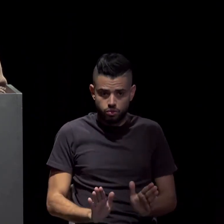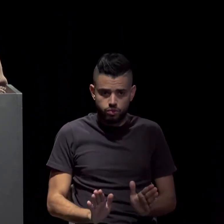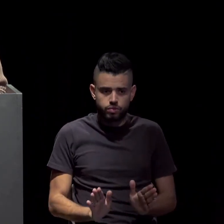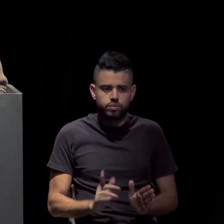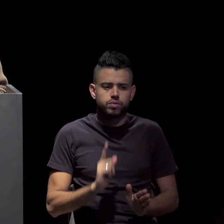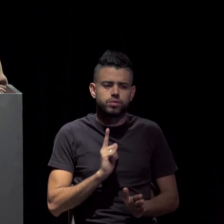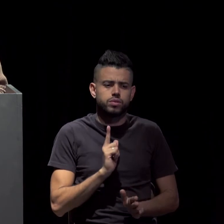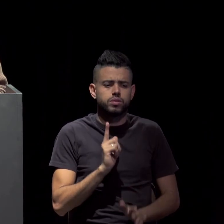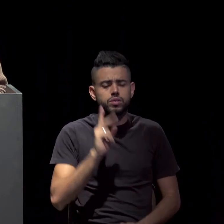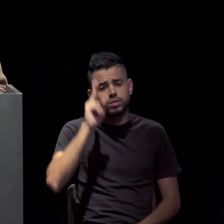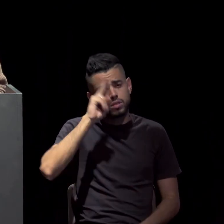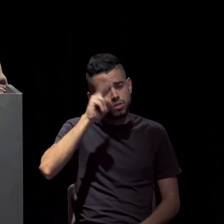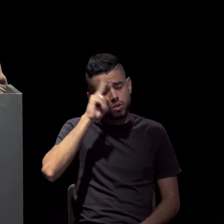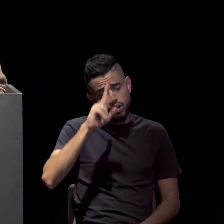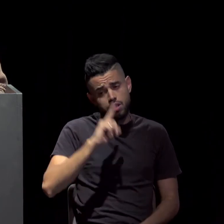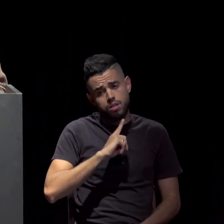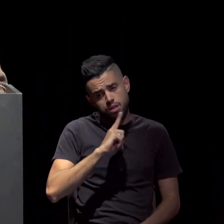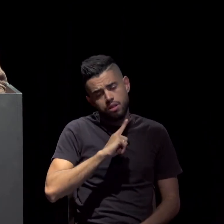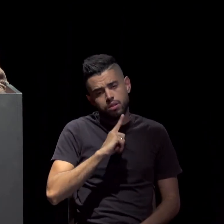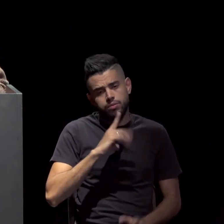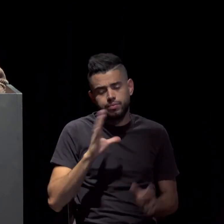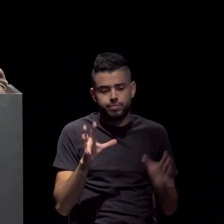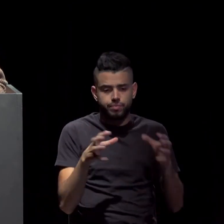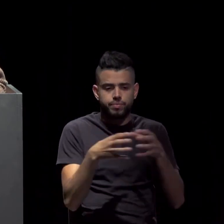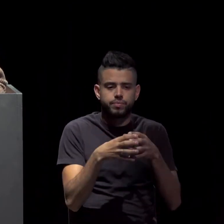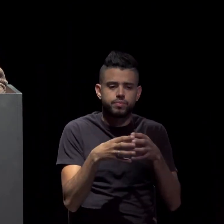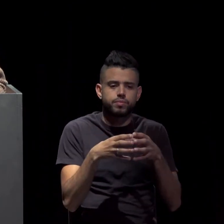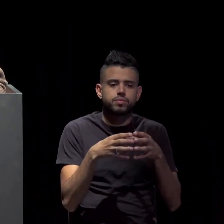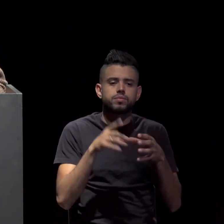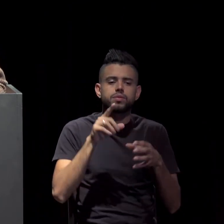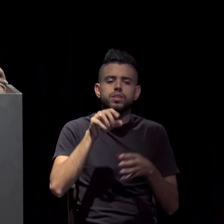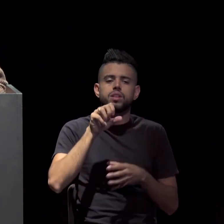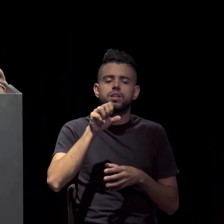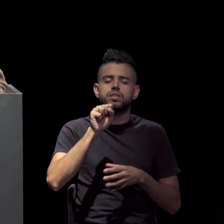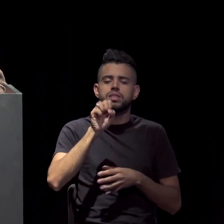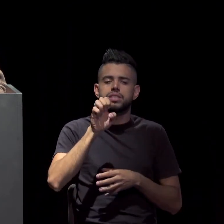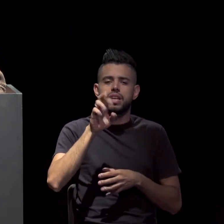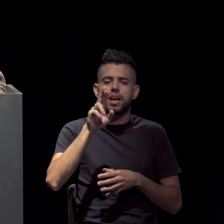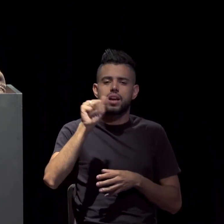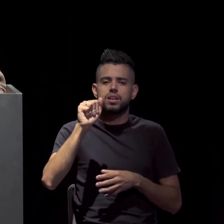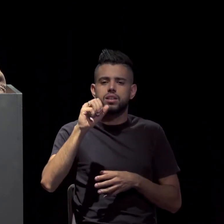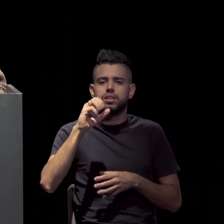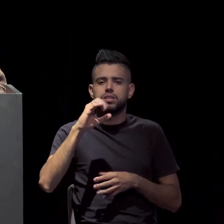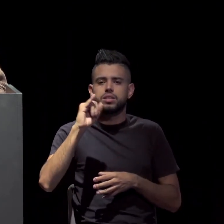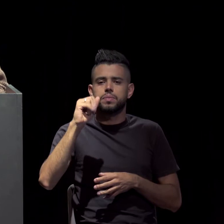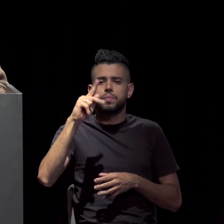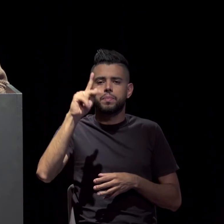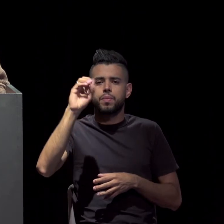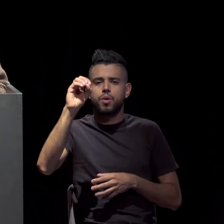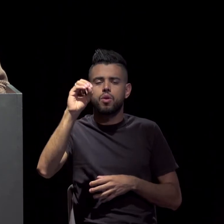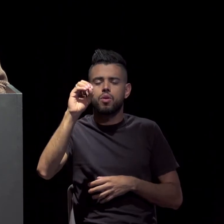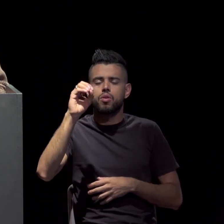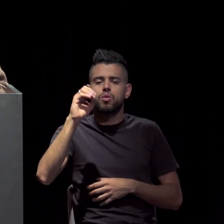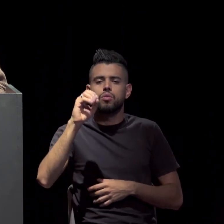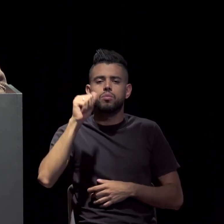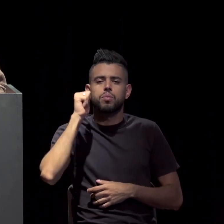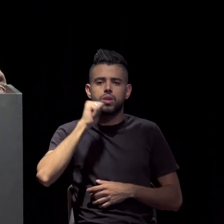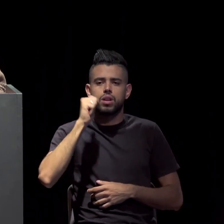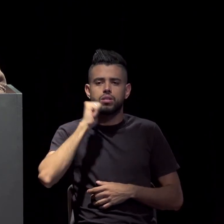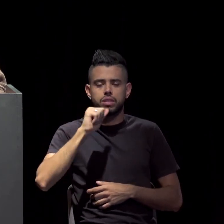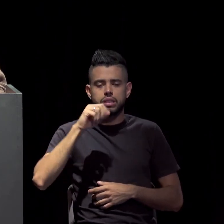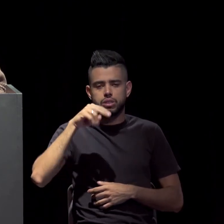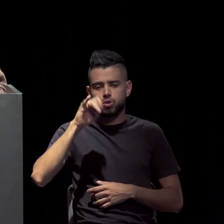histórias orais, por exemplo, de uma comunidade situada na Serra do Cipó, em que uma devota chamada Nilce de Siqueira, por